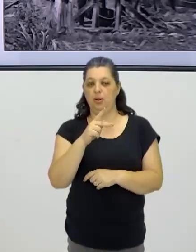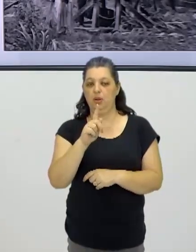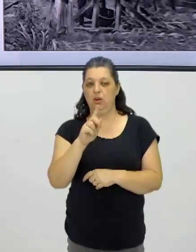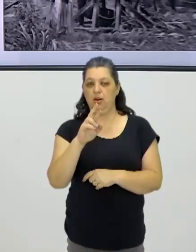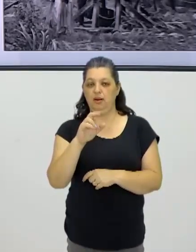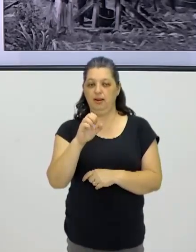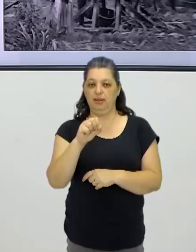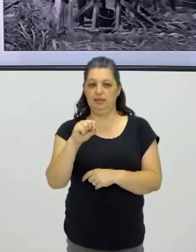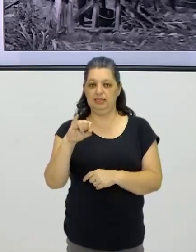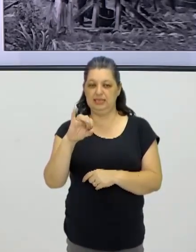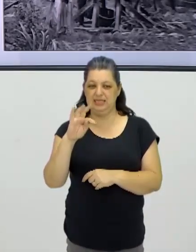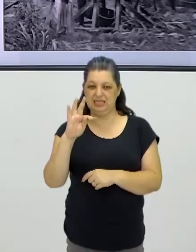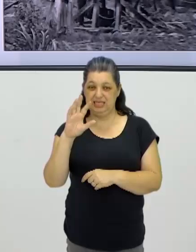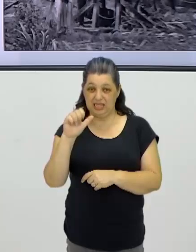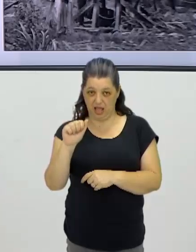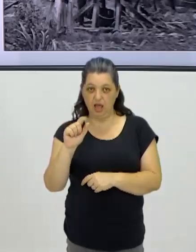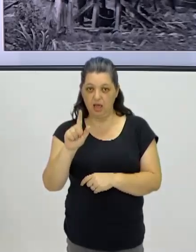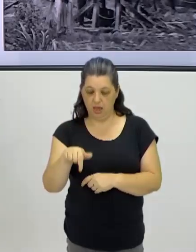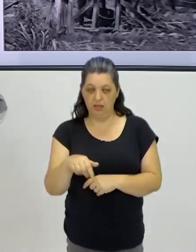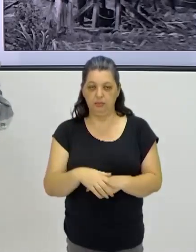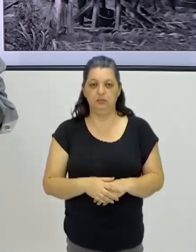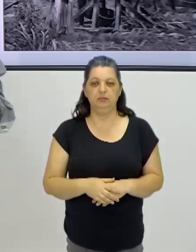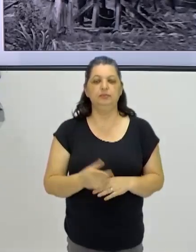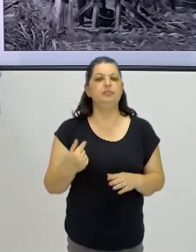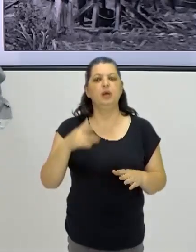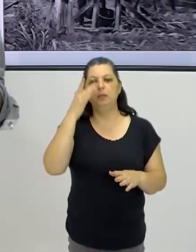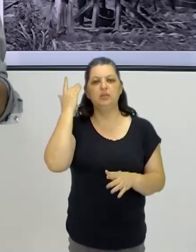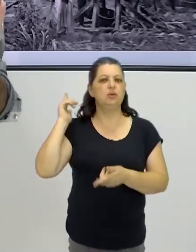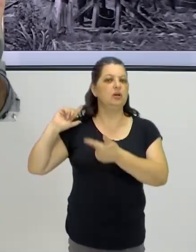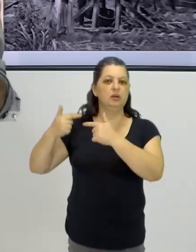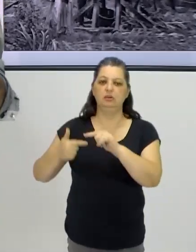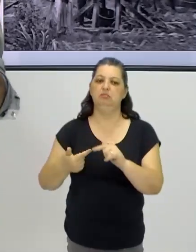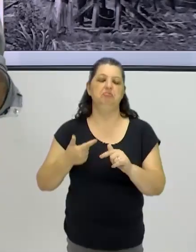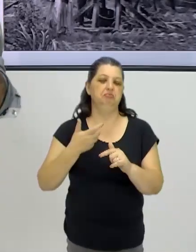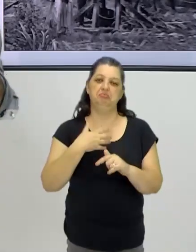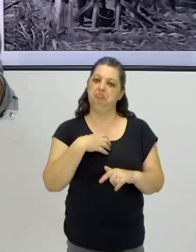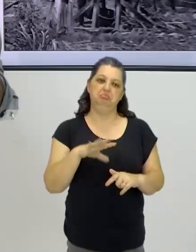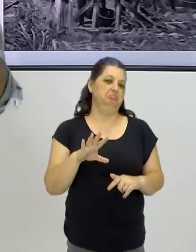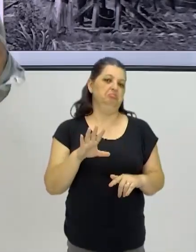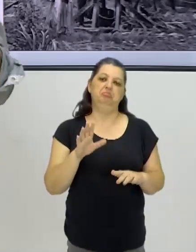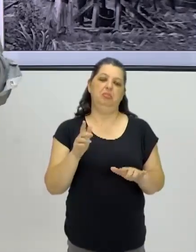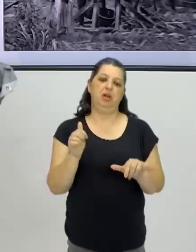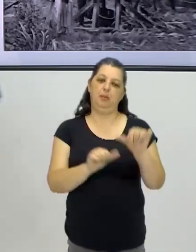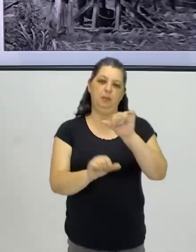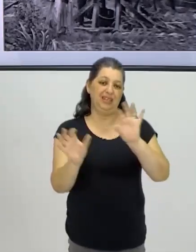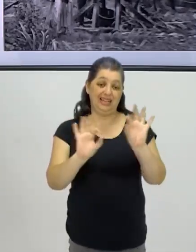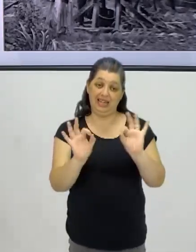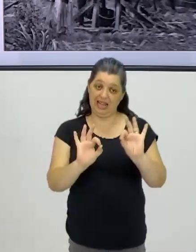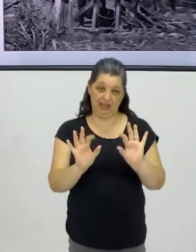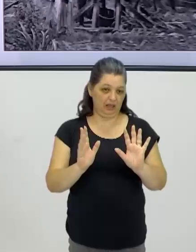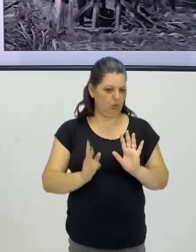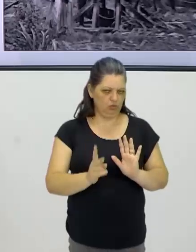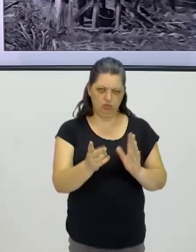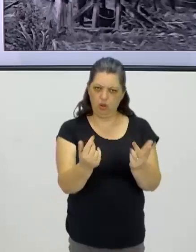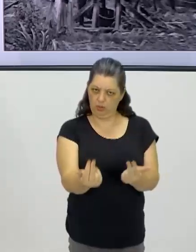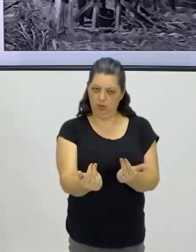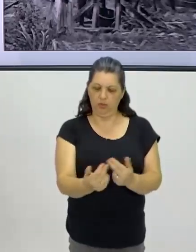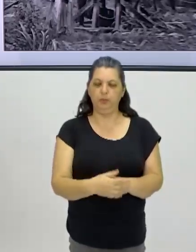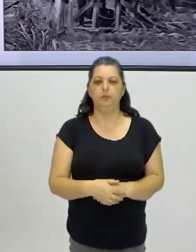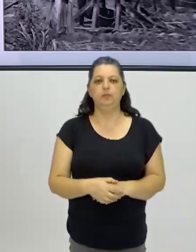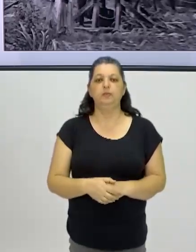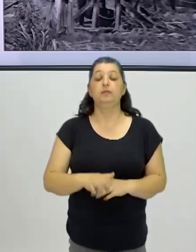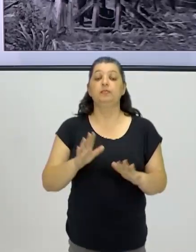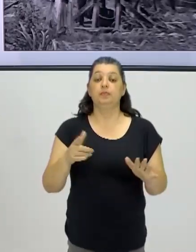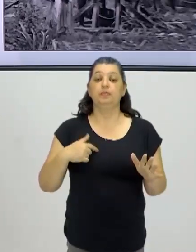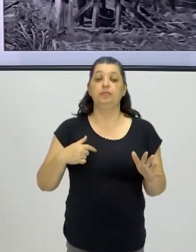social. Daí o nome progressista. O conservador, ele não quer que muda nada. Deixa ele como tá. Deixa como tá. Por isso o nome conservador.